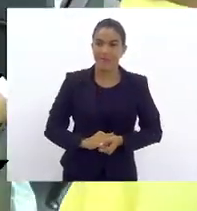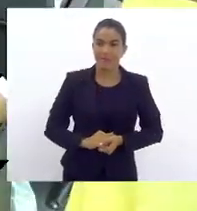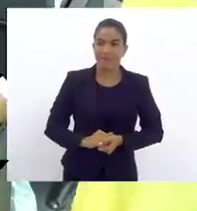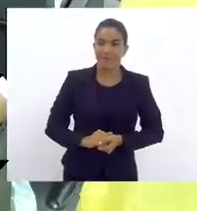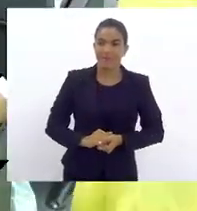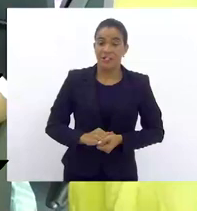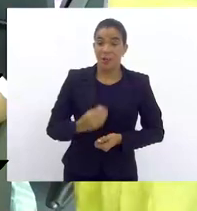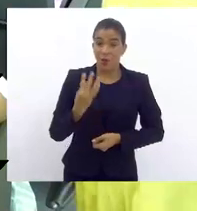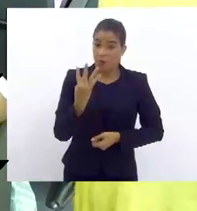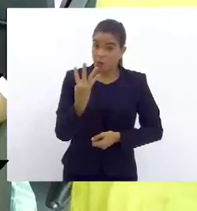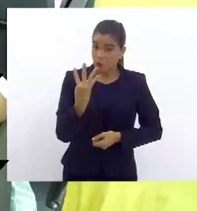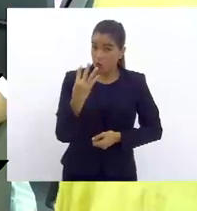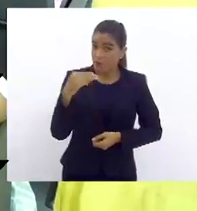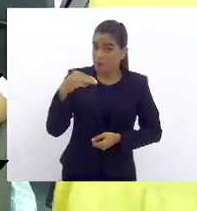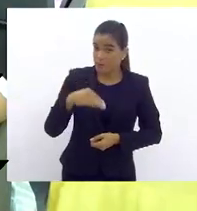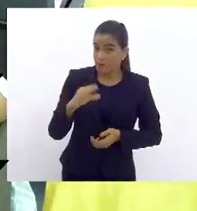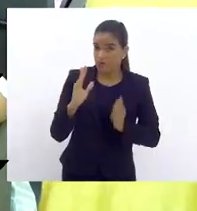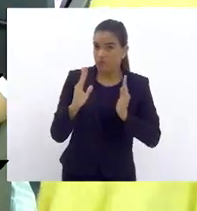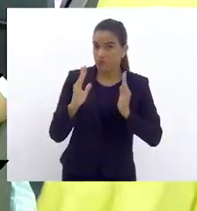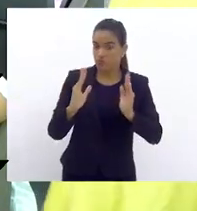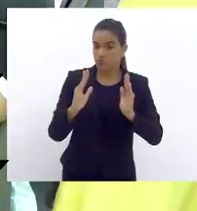você tem quatro minutos